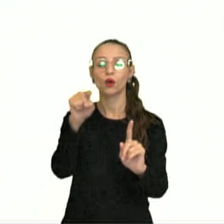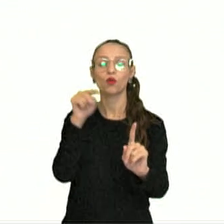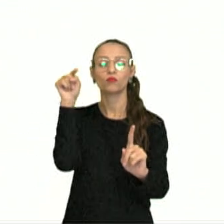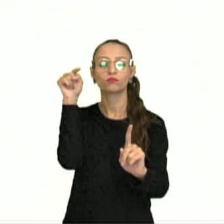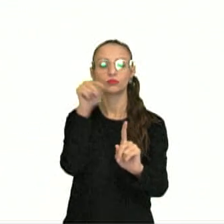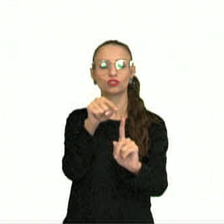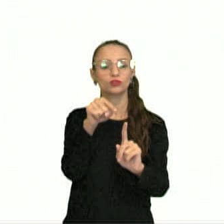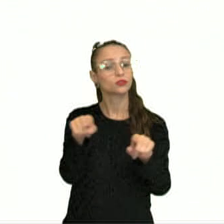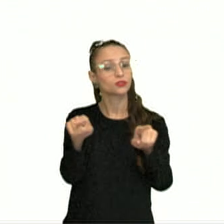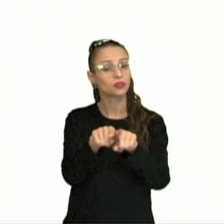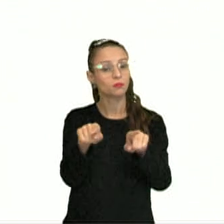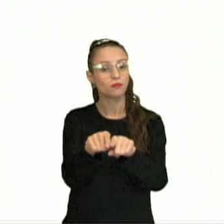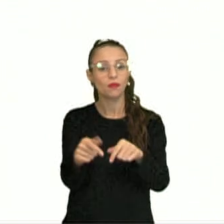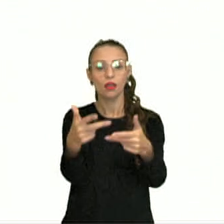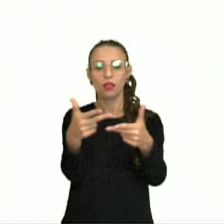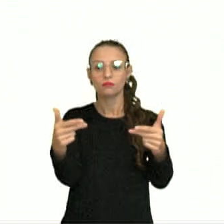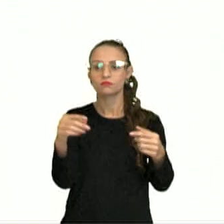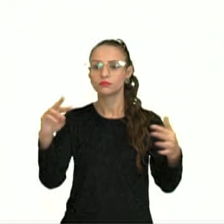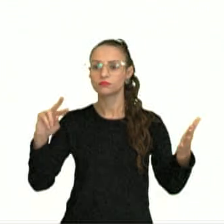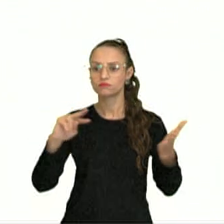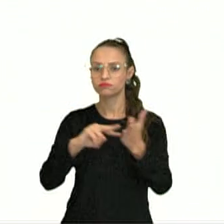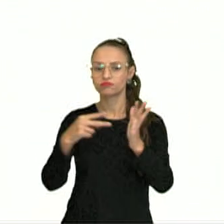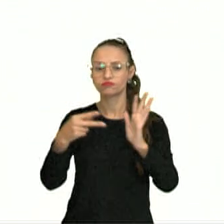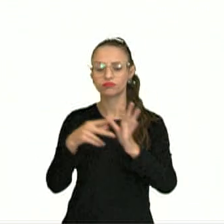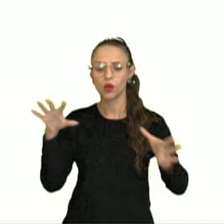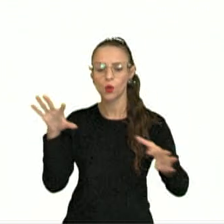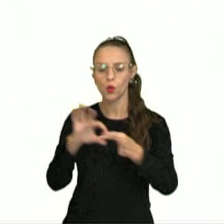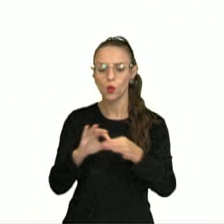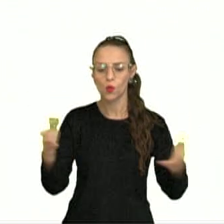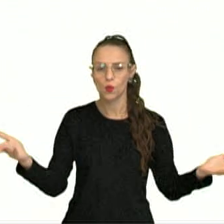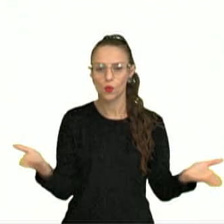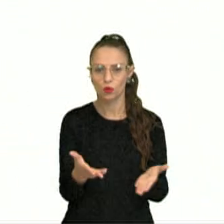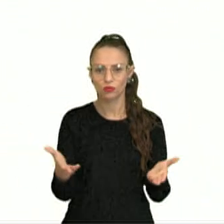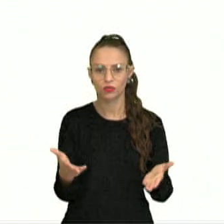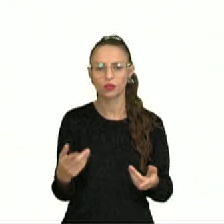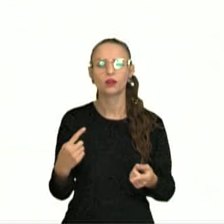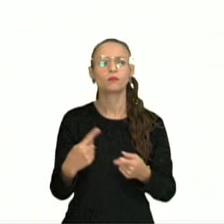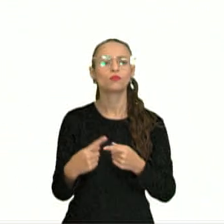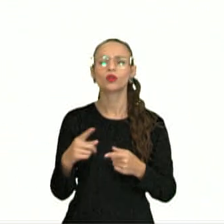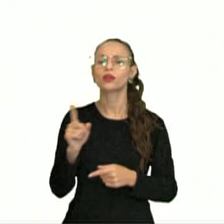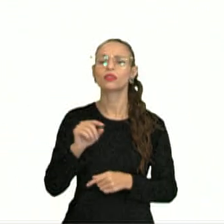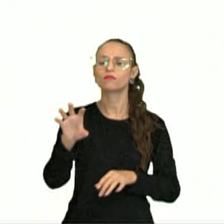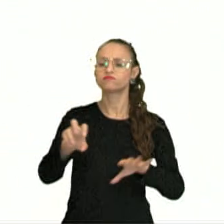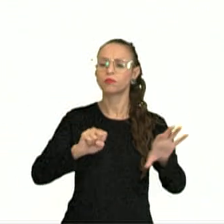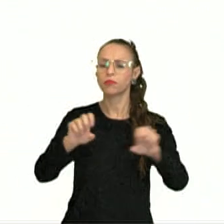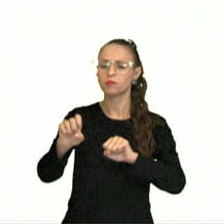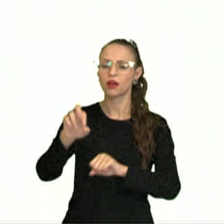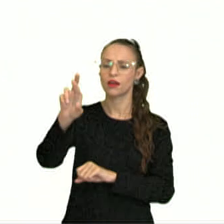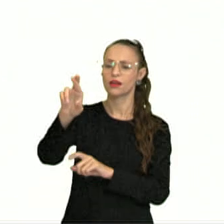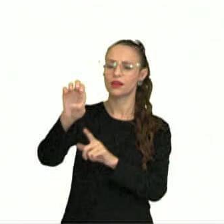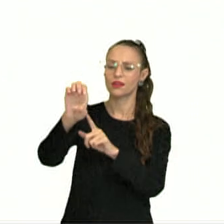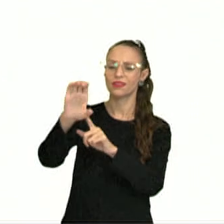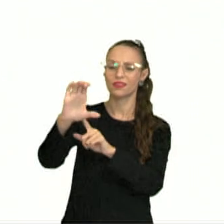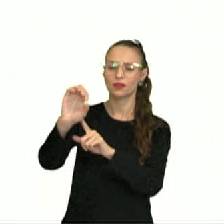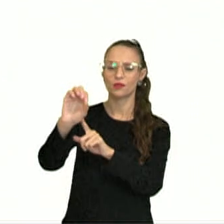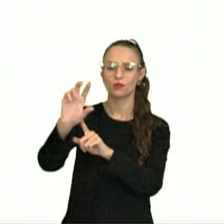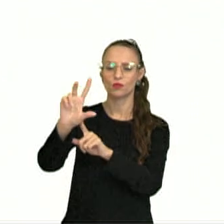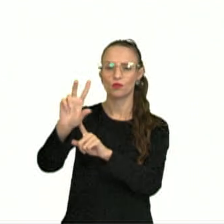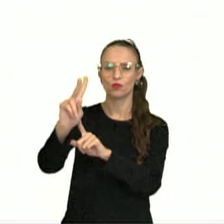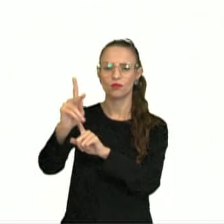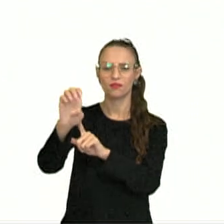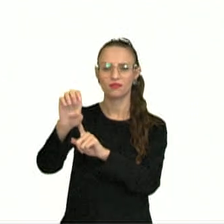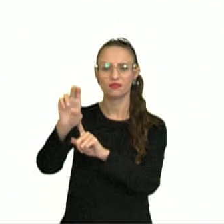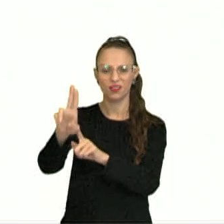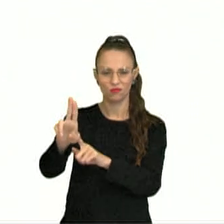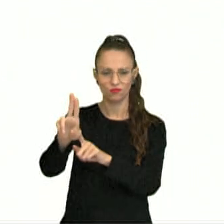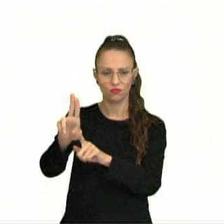e atualidade. Por que não foi utilizado, por exemplo, recolheu? Porque foi uma ação realizada, já foi